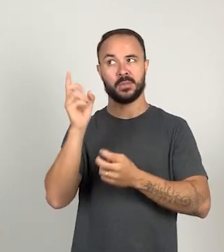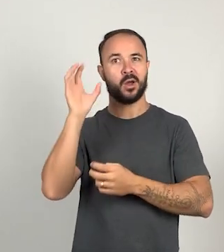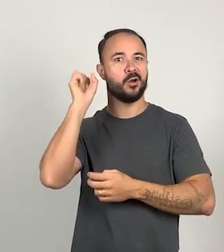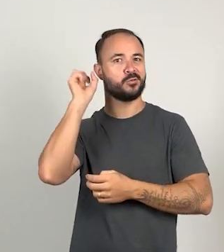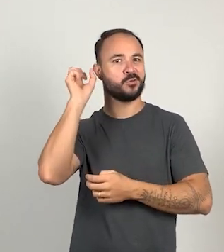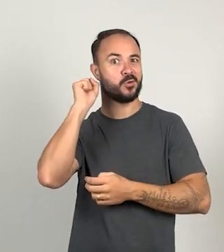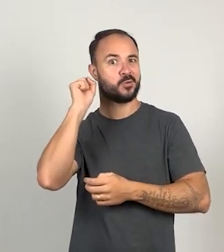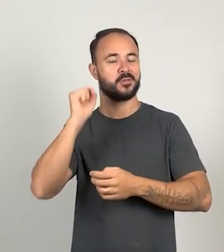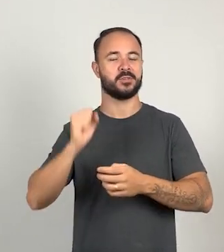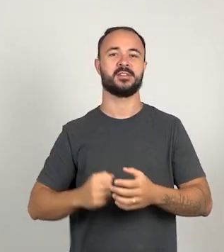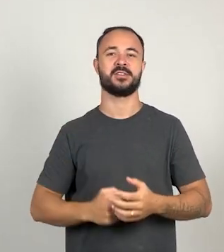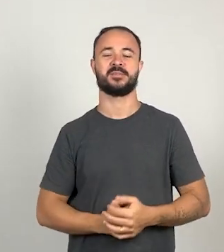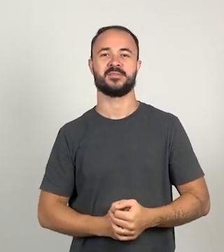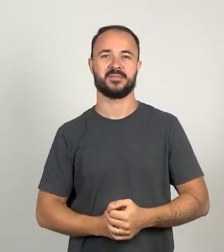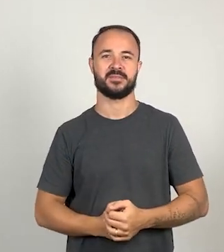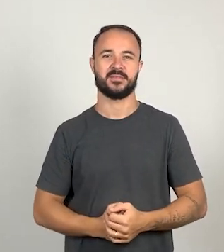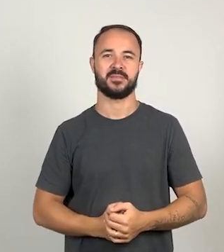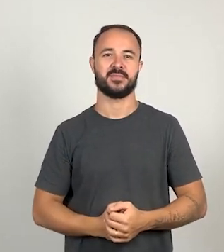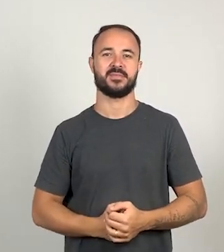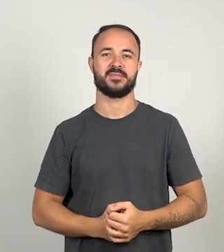da descarga.